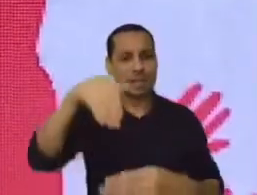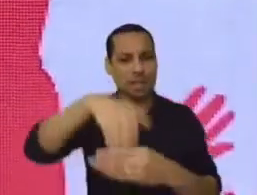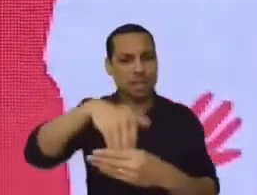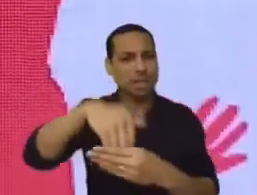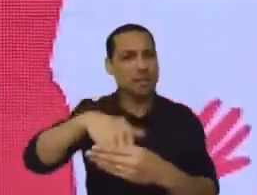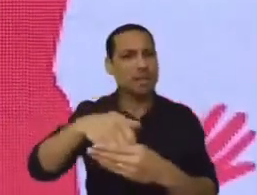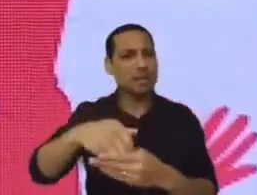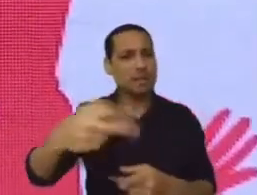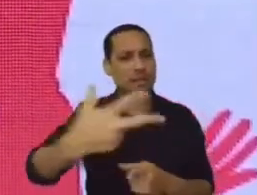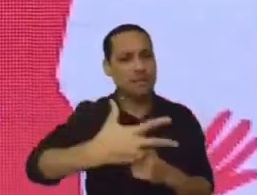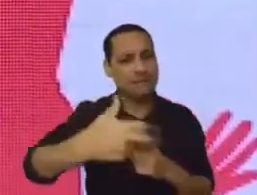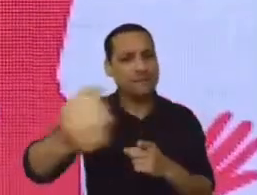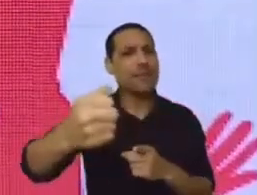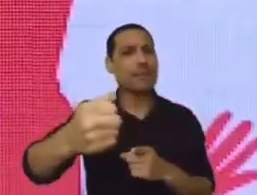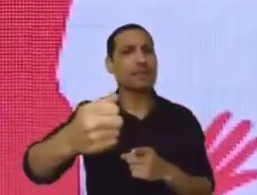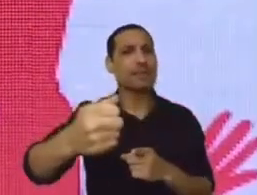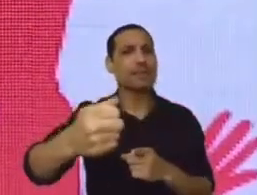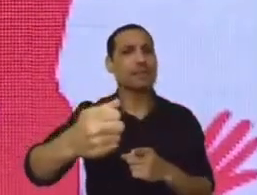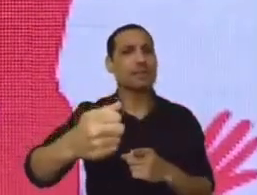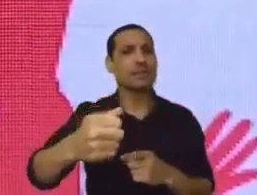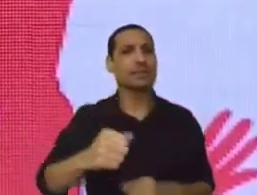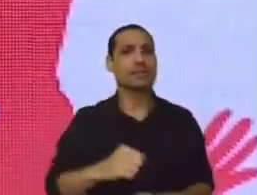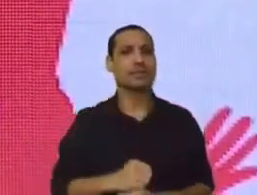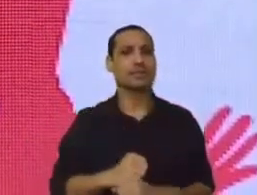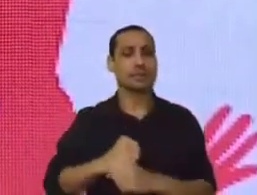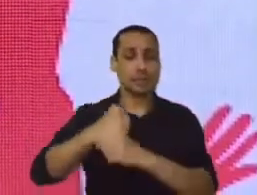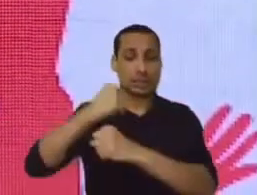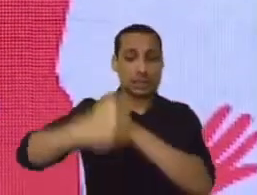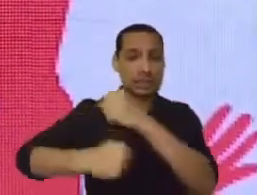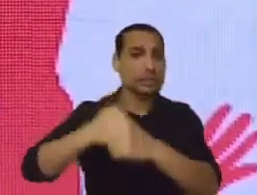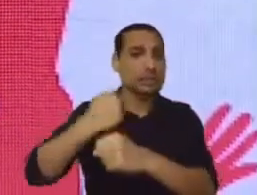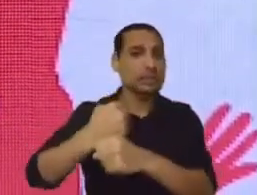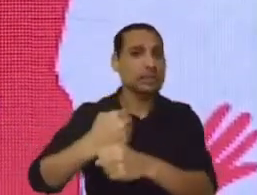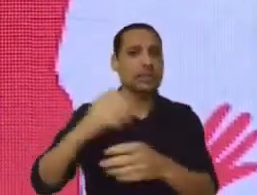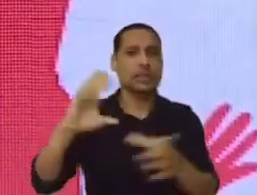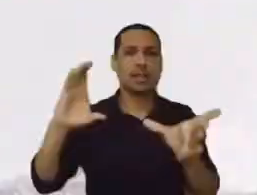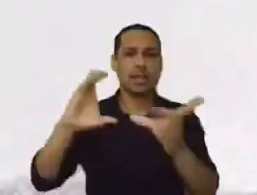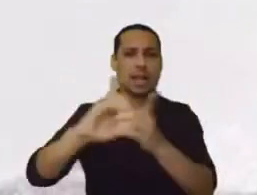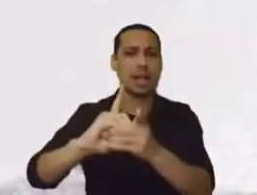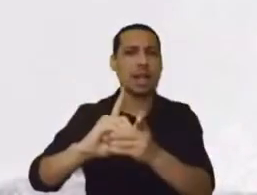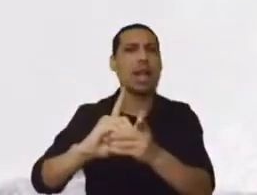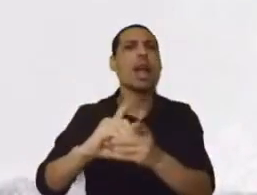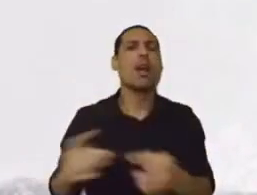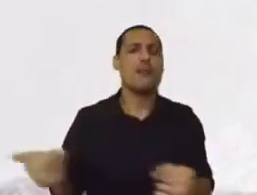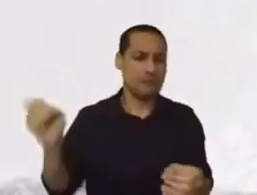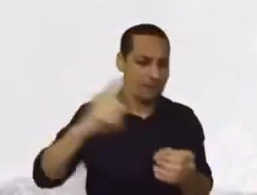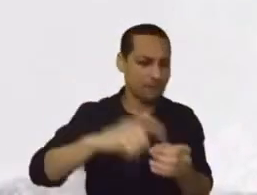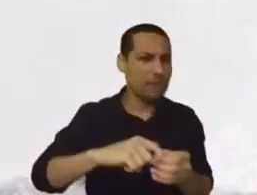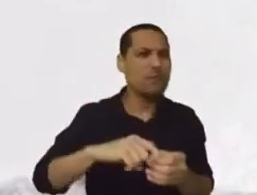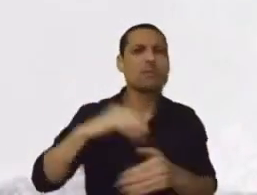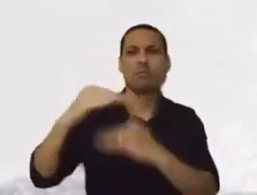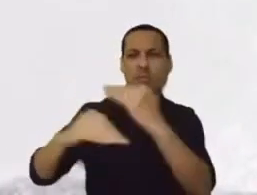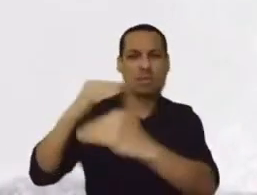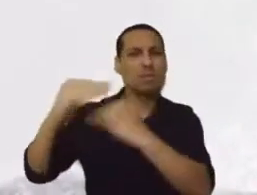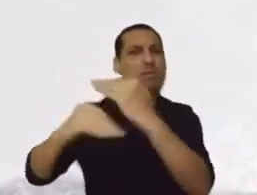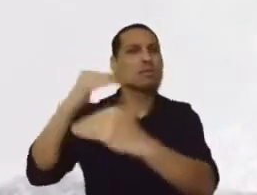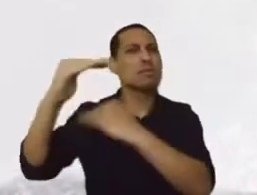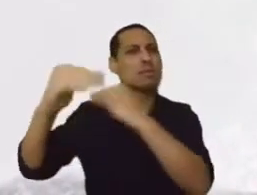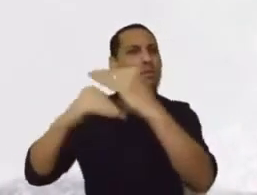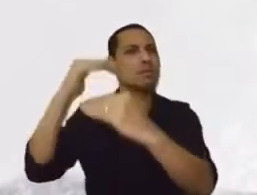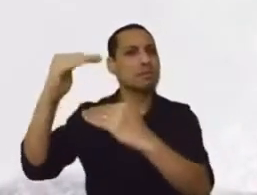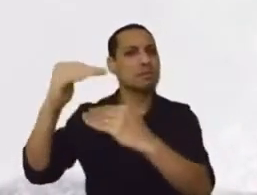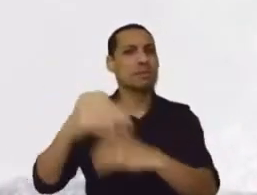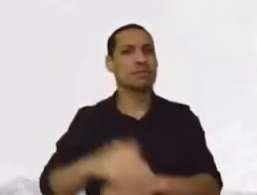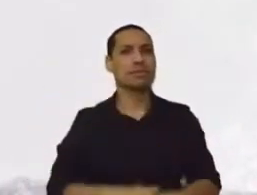vem, presidente, vamos recuperar a democracia no nosso país, o caminho do desenvolvimento. Mas esse tema da reorganização sindical é